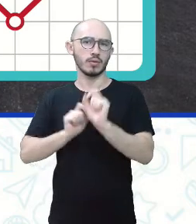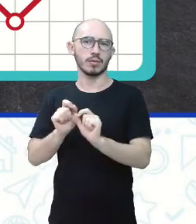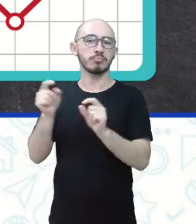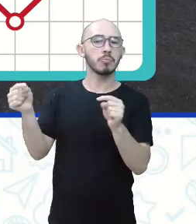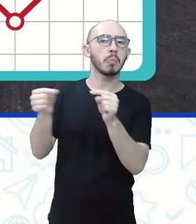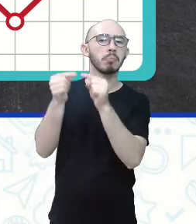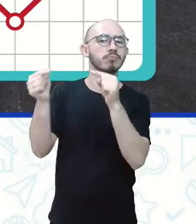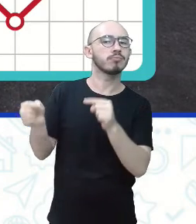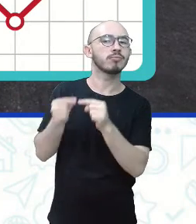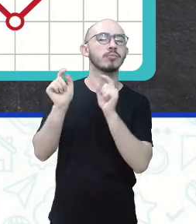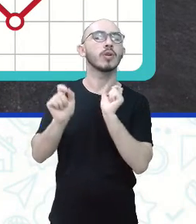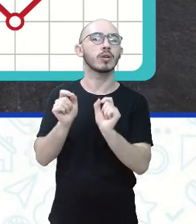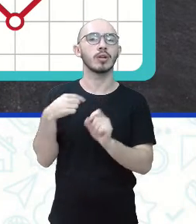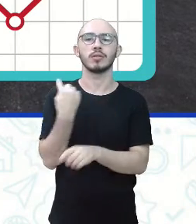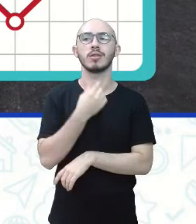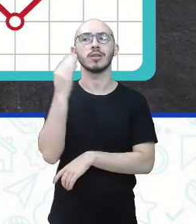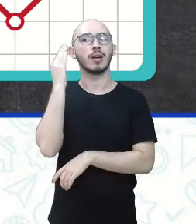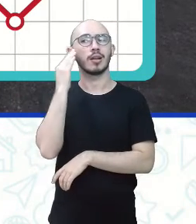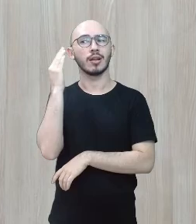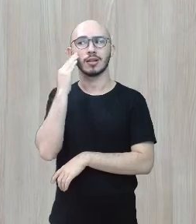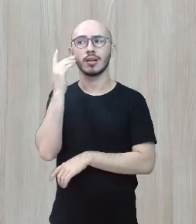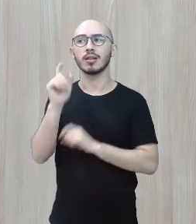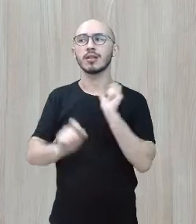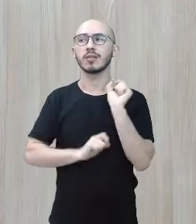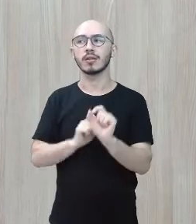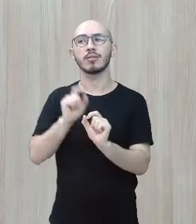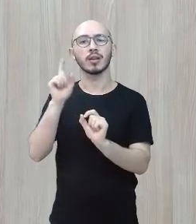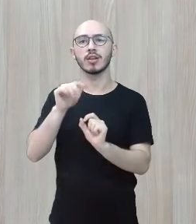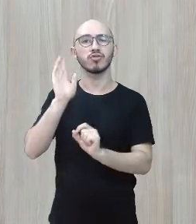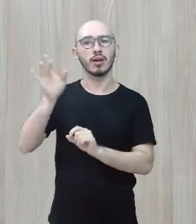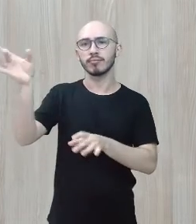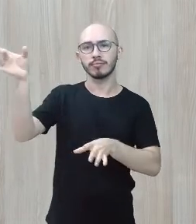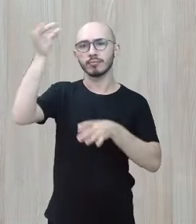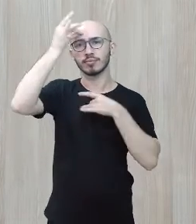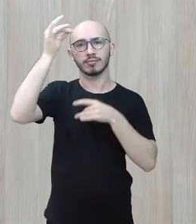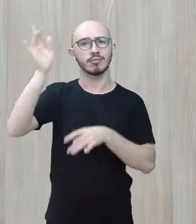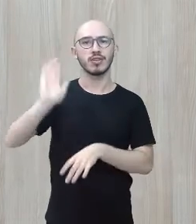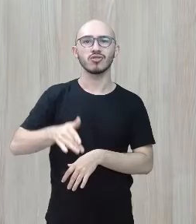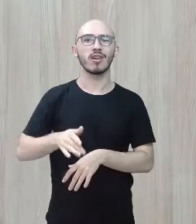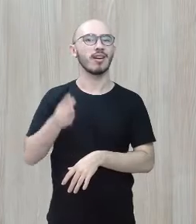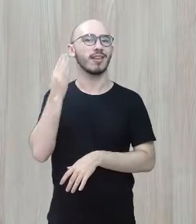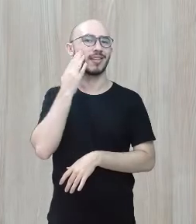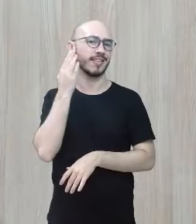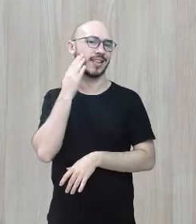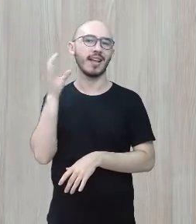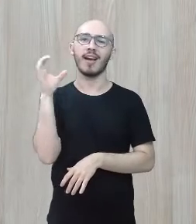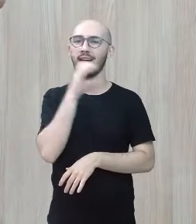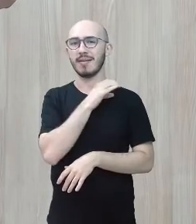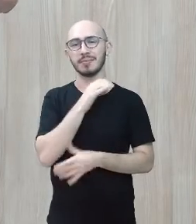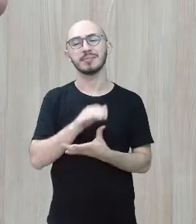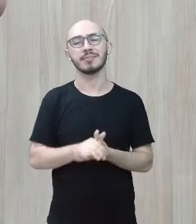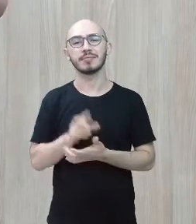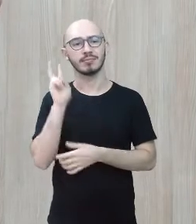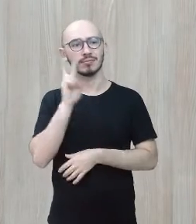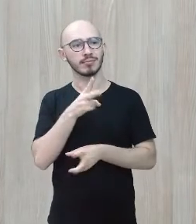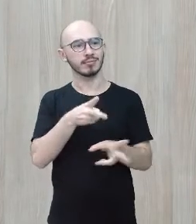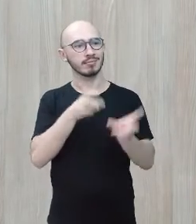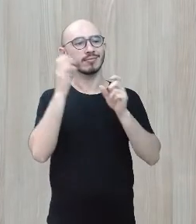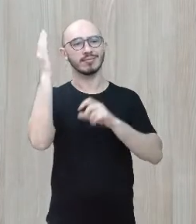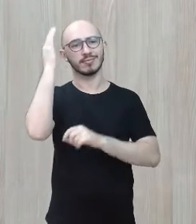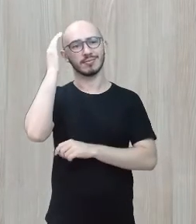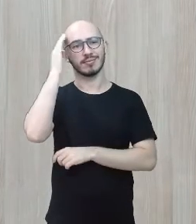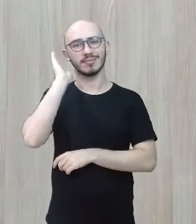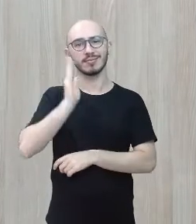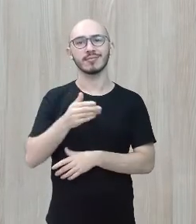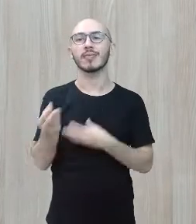um com o outro, a nossa interpretação acaba quase que sendo intuitiva, né? A gente bate o olho no gráfico e a gente começa a perceber quais são